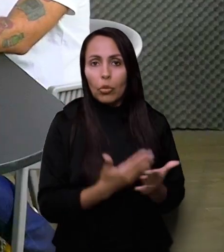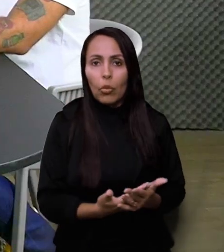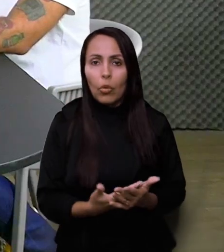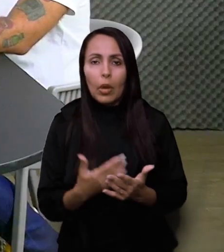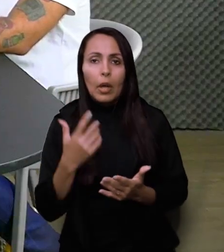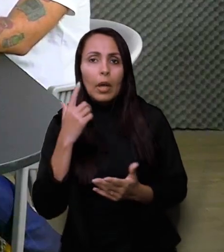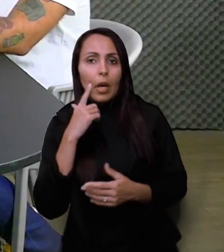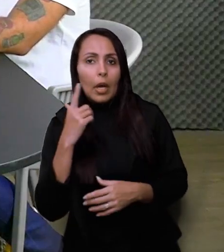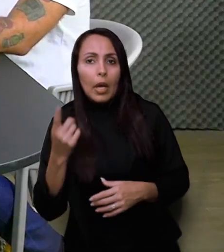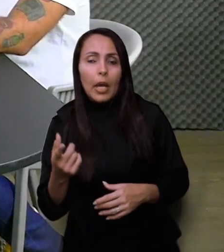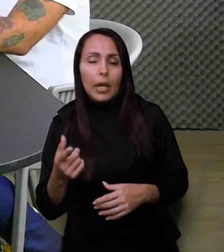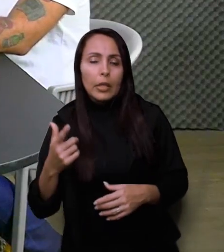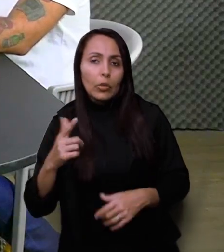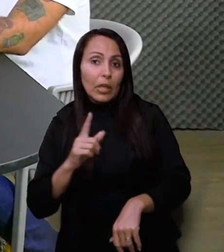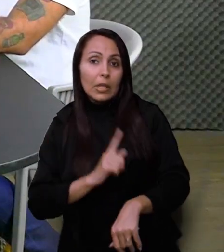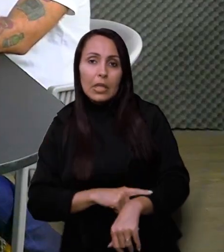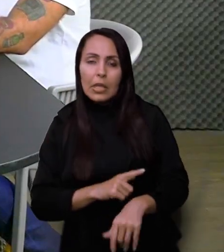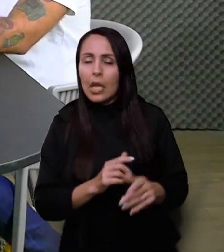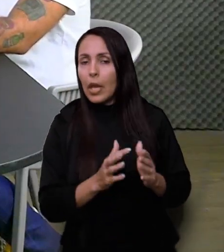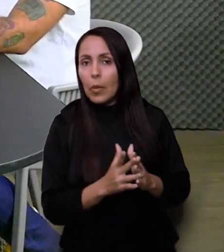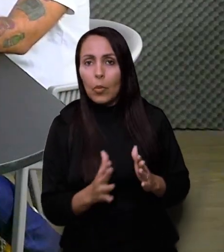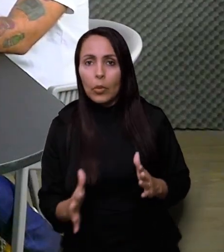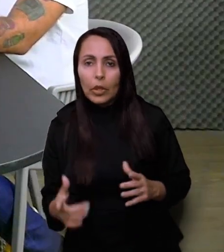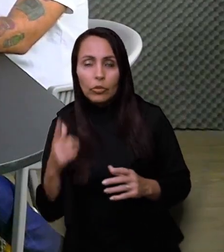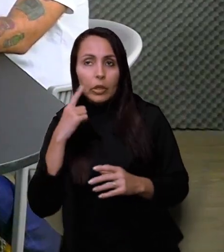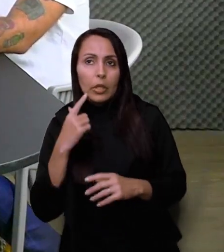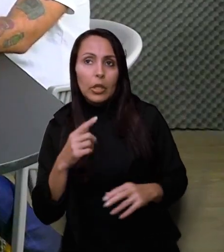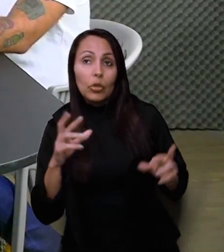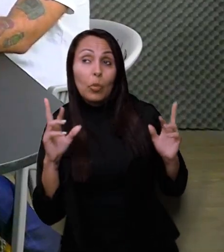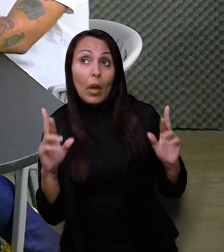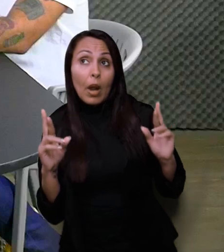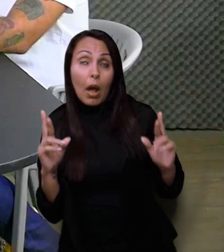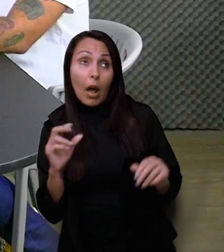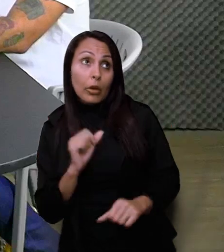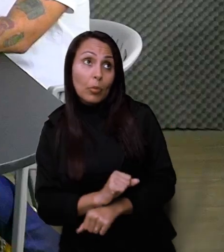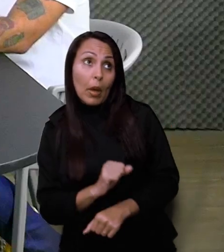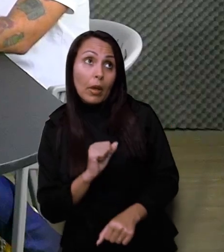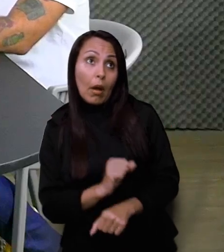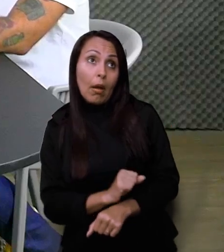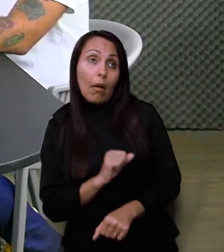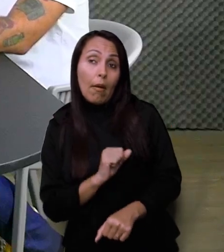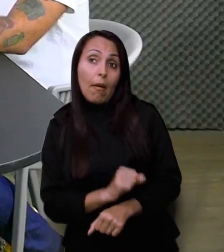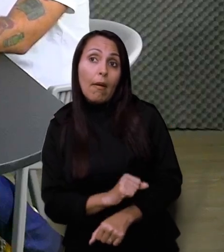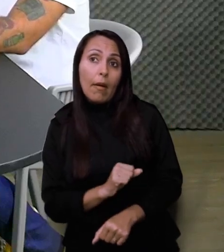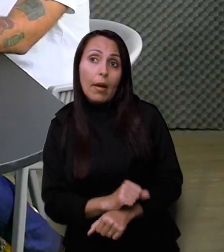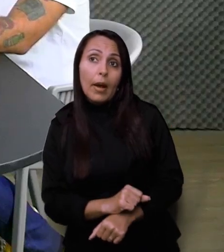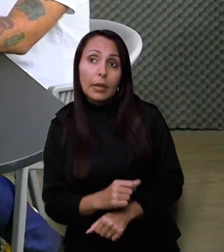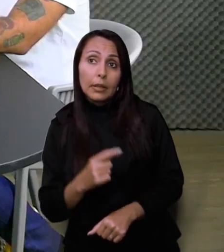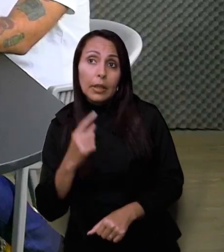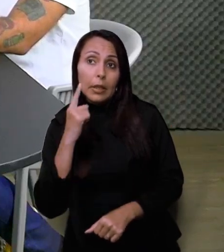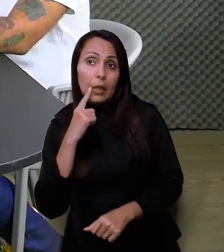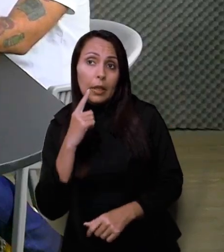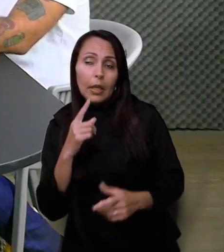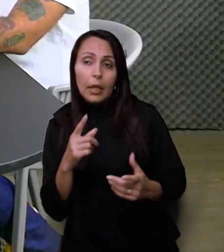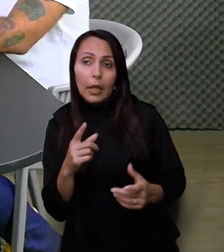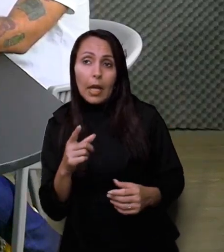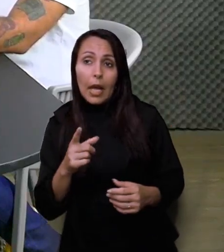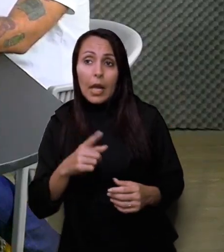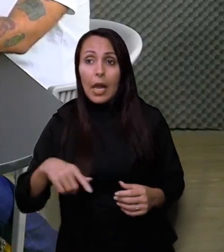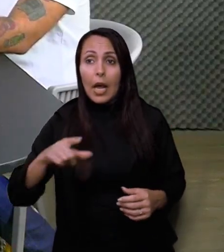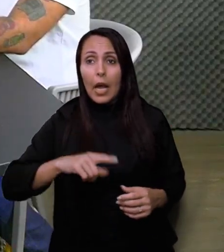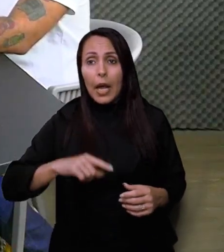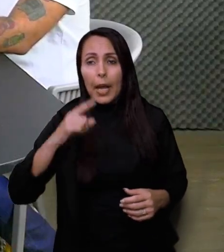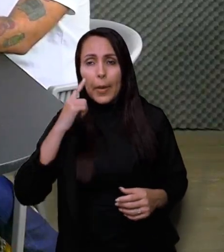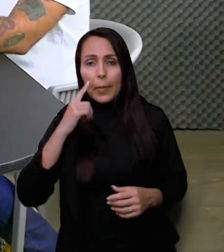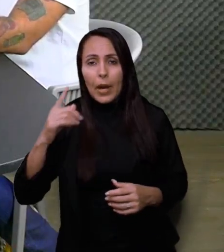sobre isso, né? Não dá tempo da gente esperar, não vamos esperar porque é ebulição, não é? Não é mais